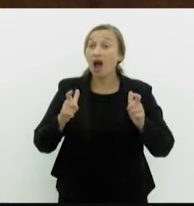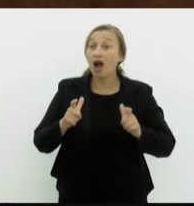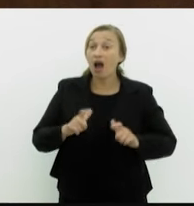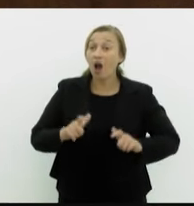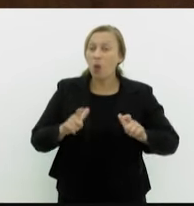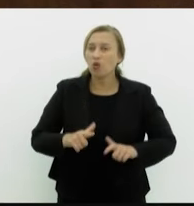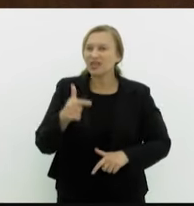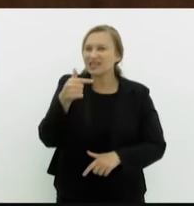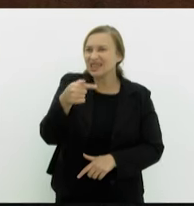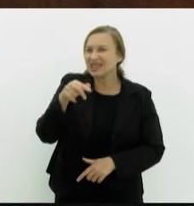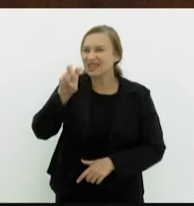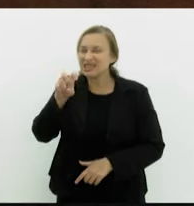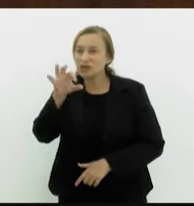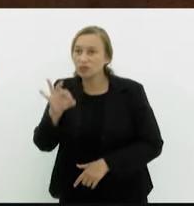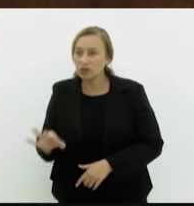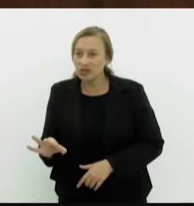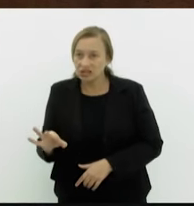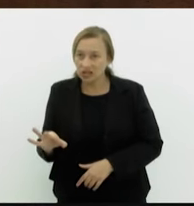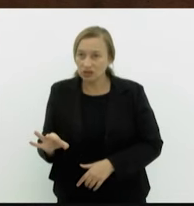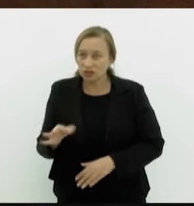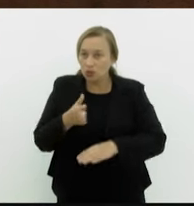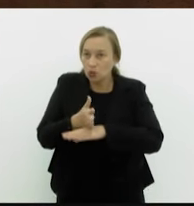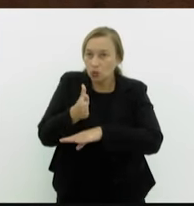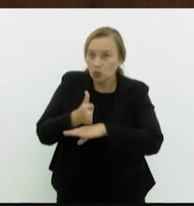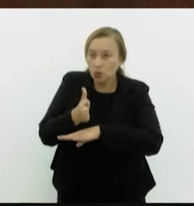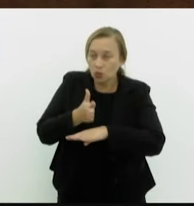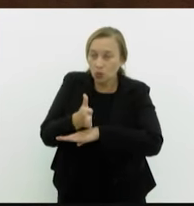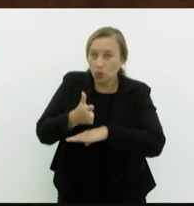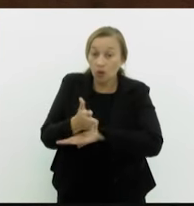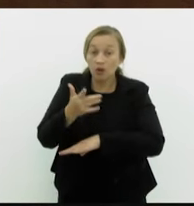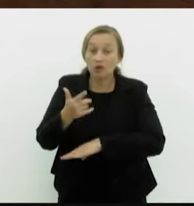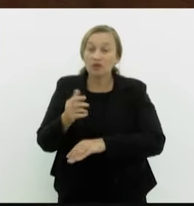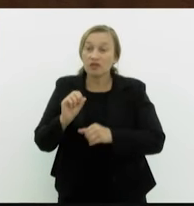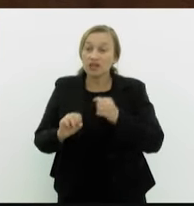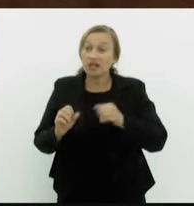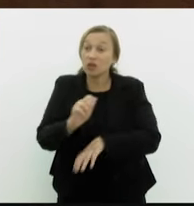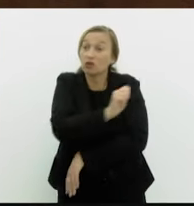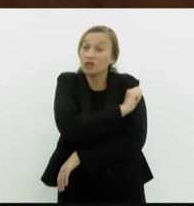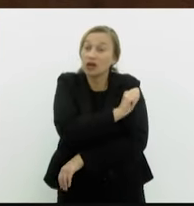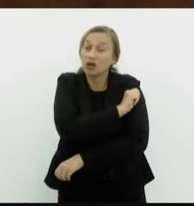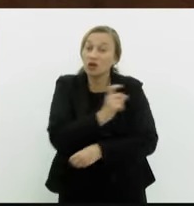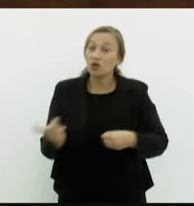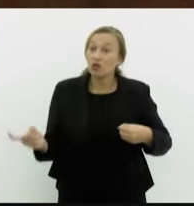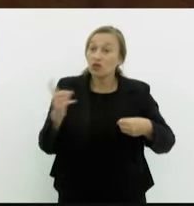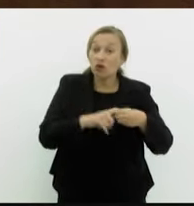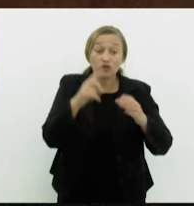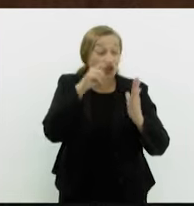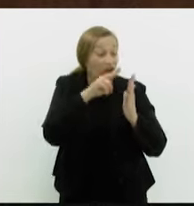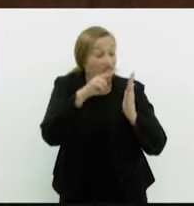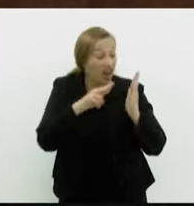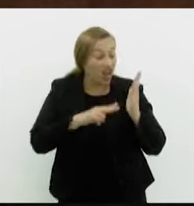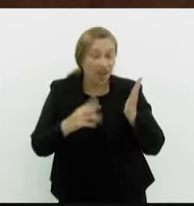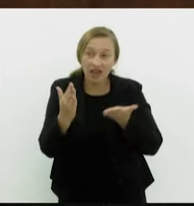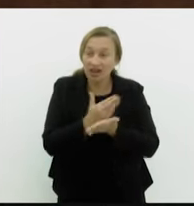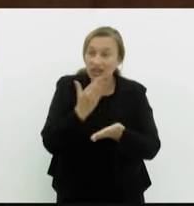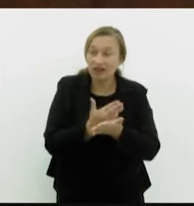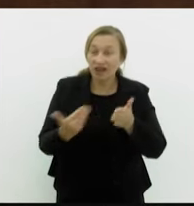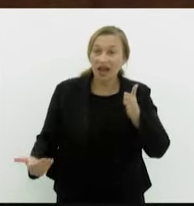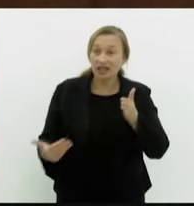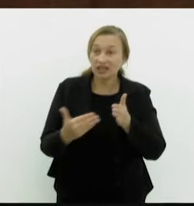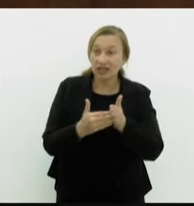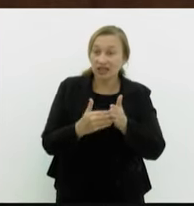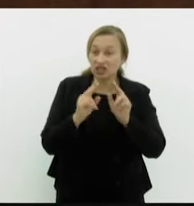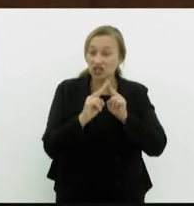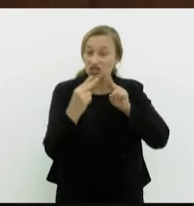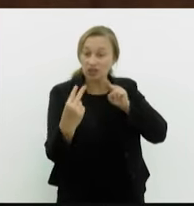mínimo 75% de frequência. Então, nós vamos fazer que os alunos voltem a ler livros, até digitais também,